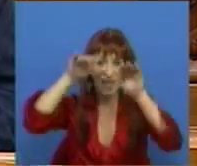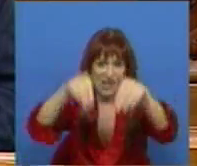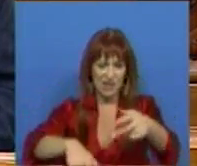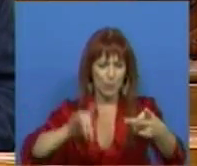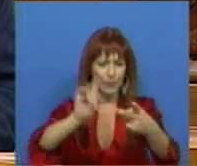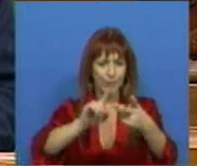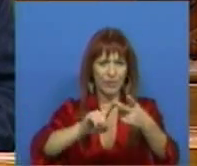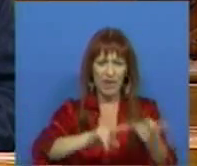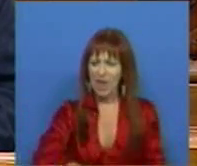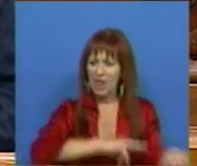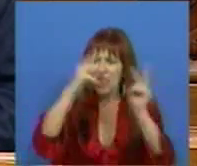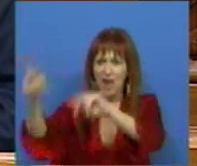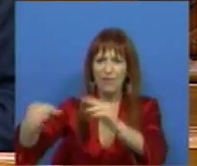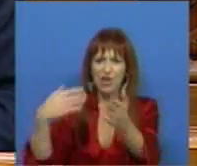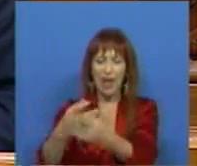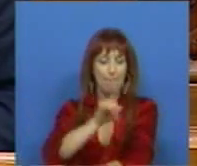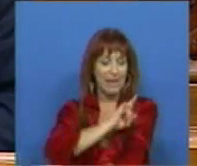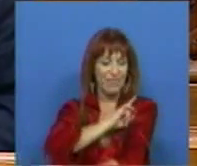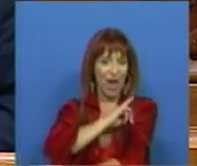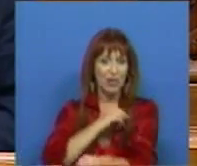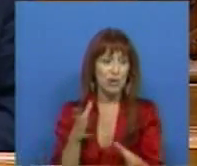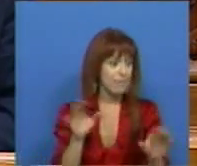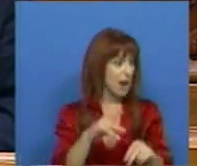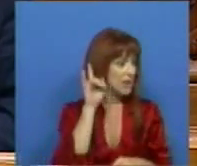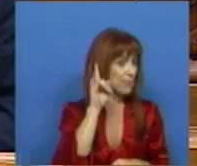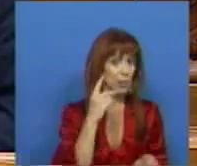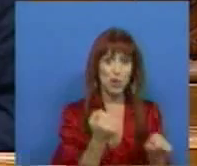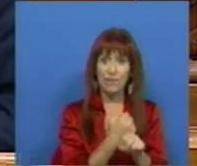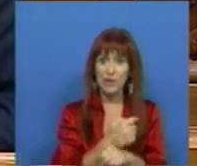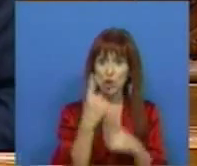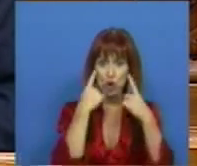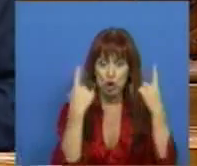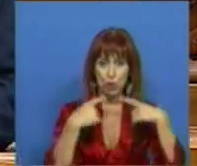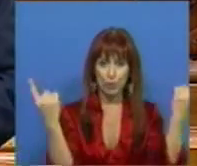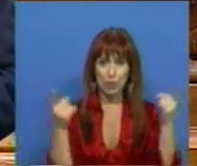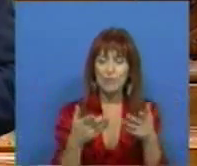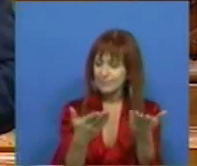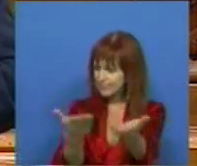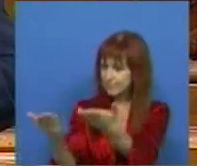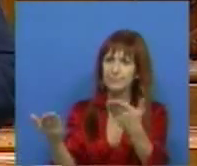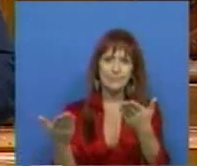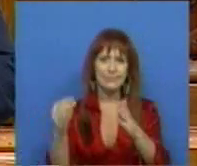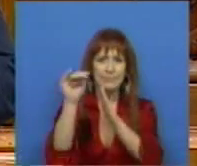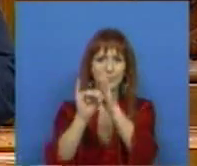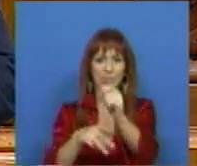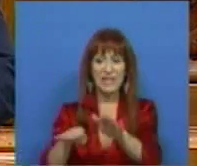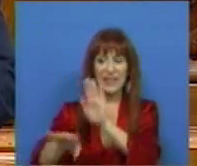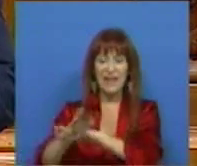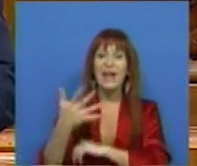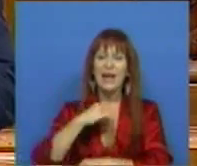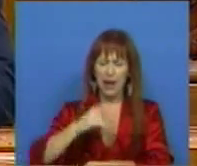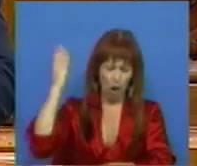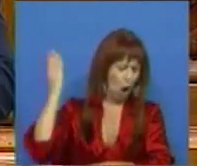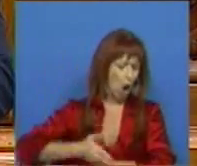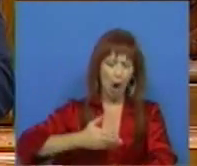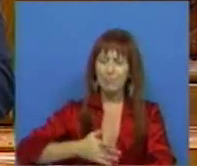recessão, transferência para os privados dos mais importantes serviços públicos. Eis o programa que a direita quer